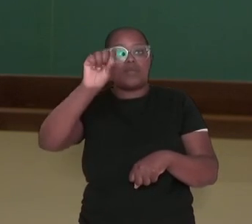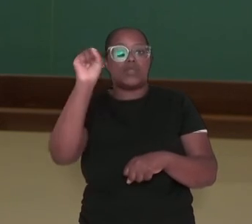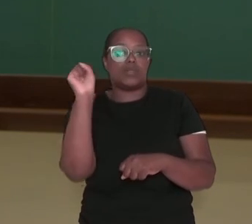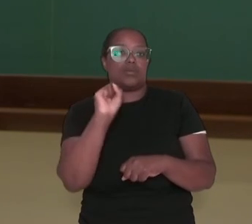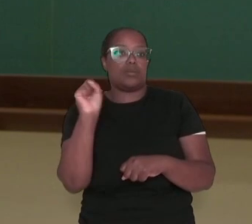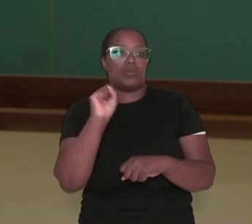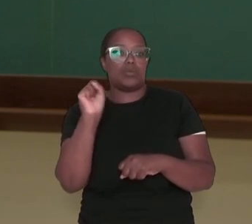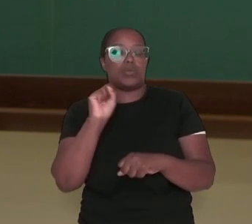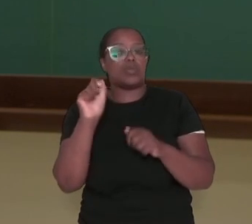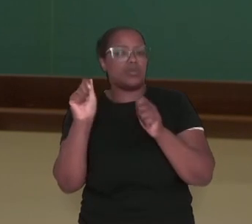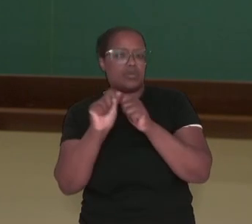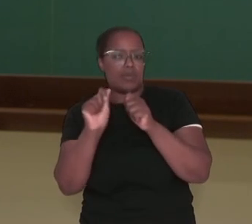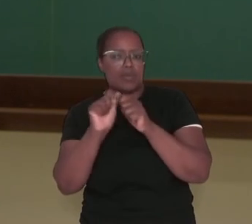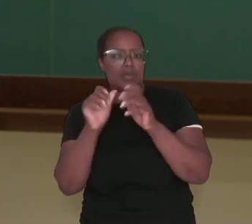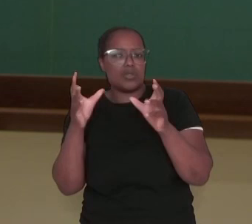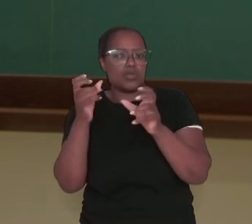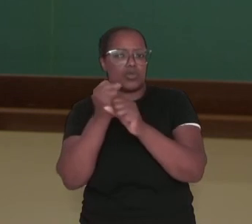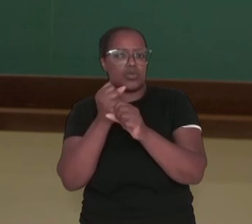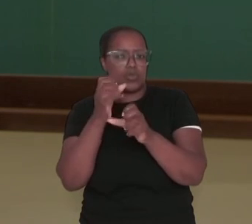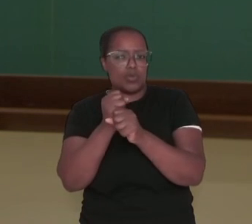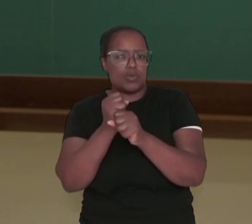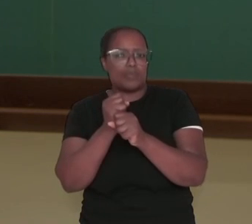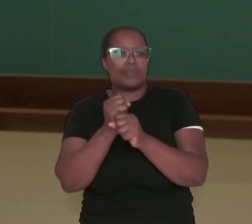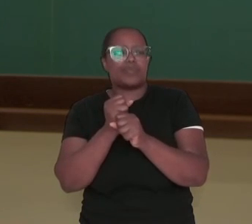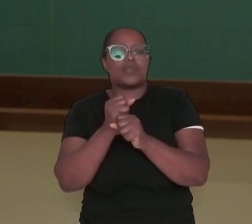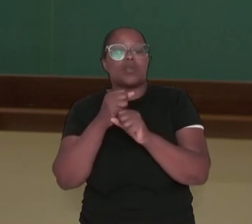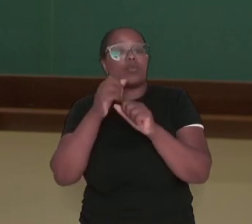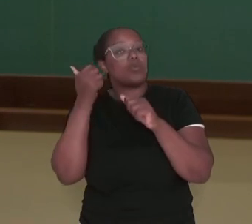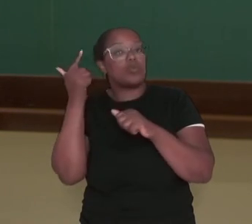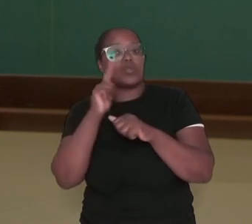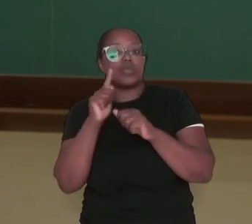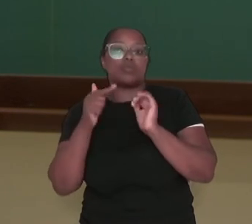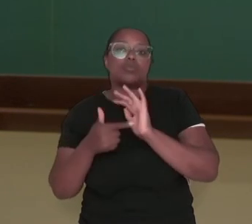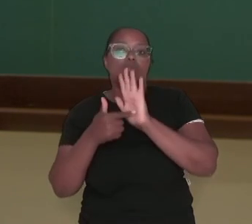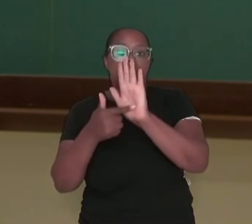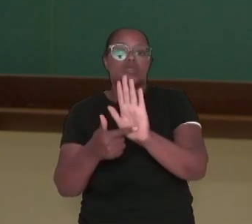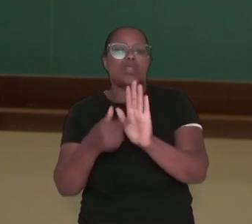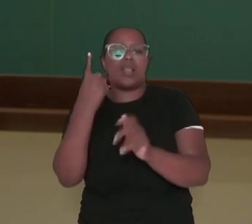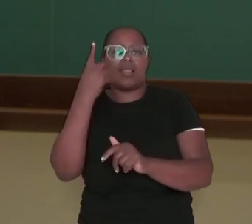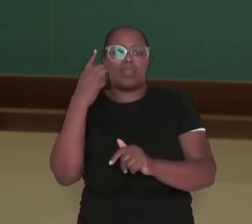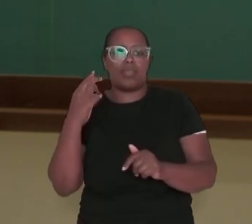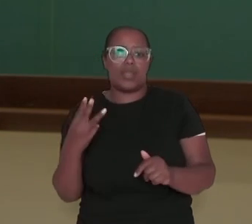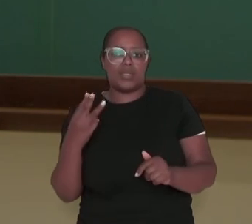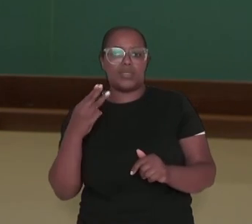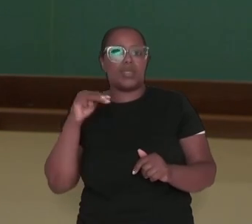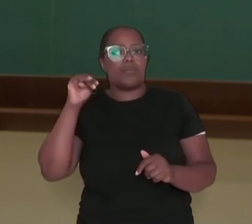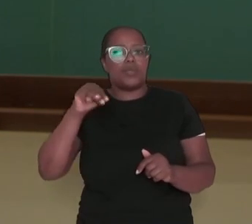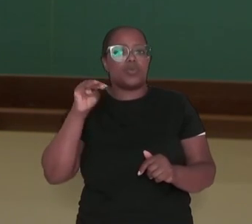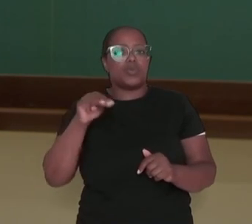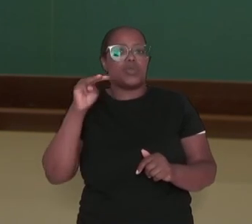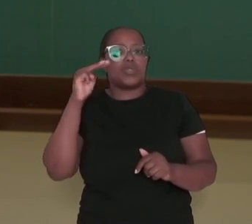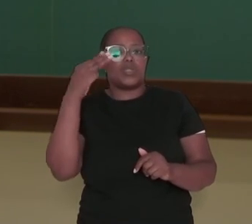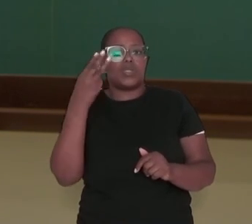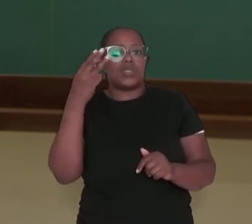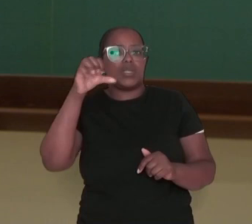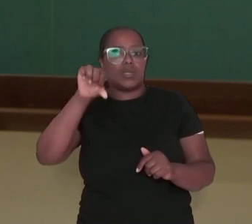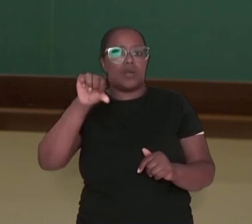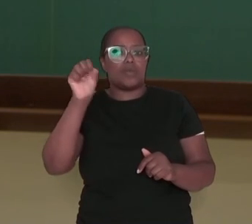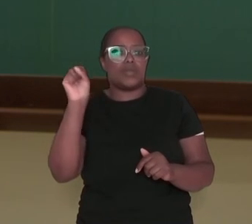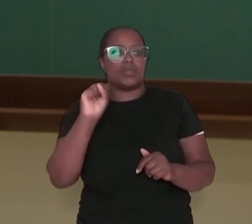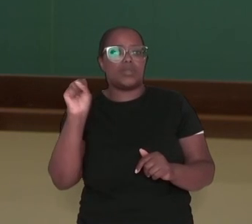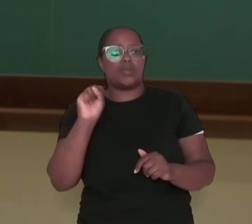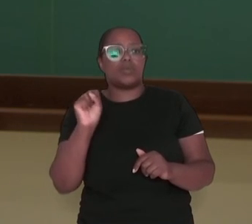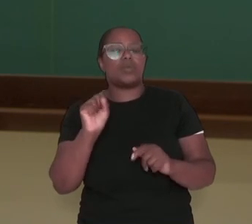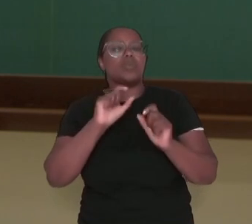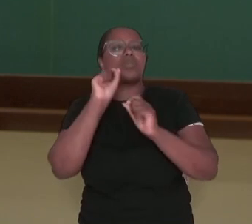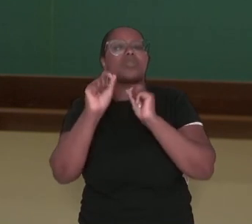uma regrinha de 3 resolve, em 13, conseguimos representar como 13 minutos e 39 segundos, ok?